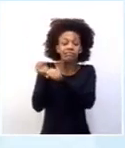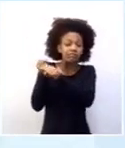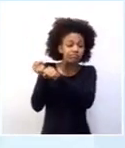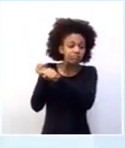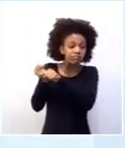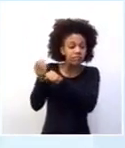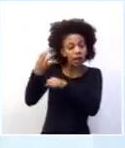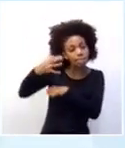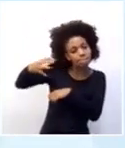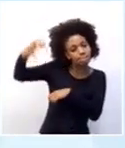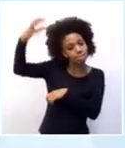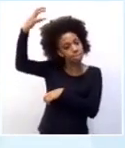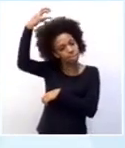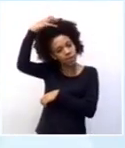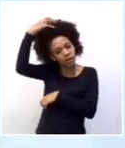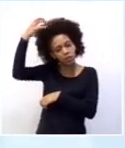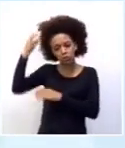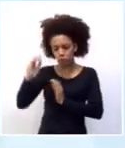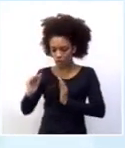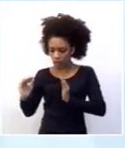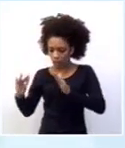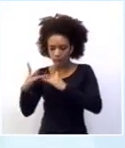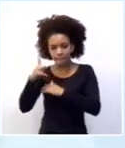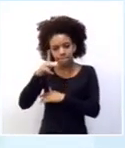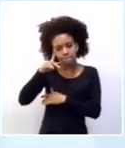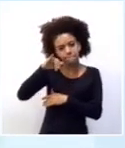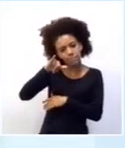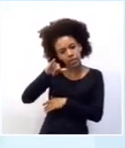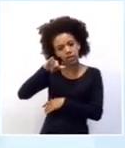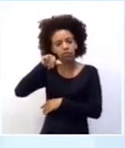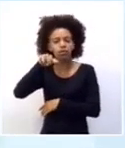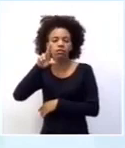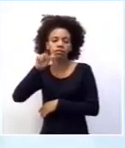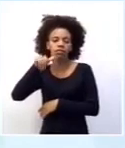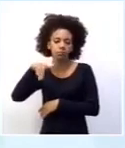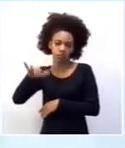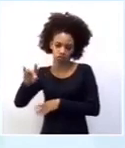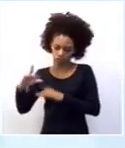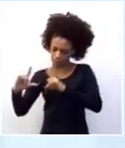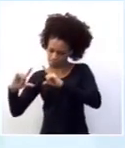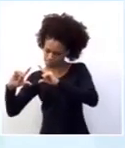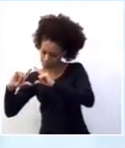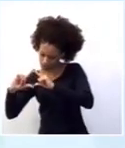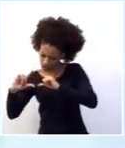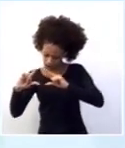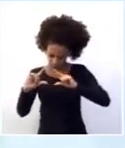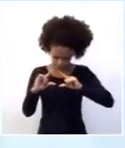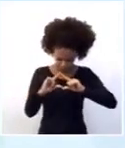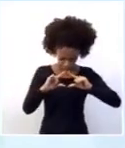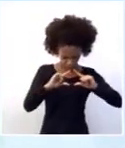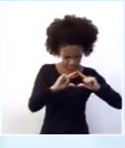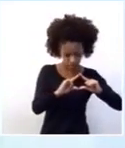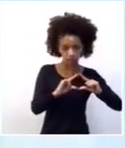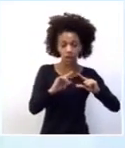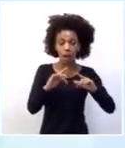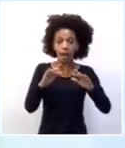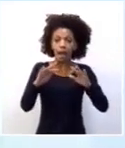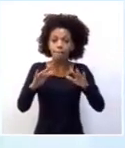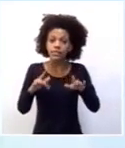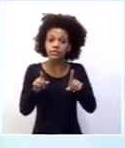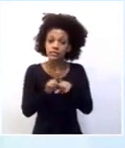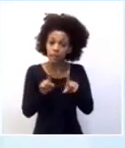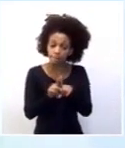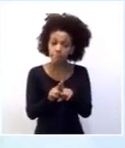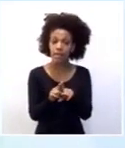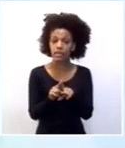ser construídas aquelas grandes pirâmides, que vocês sempre conseguem, quando se fala de Egito, a gente pensa nas grandes pirâmides. Nós vamos falar de Médio